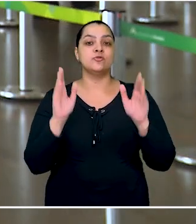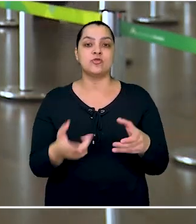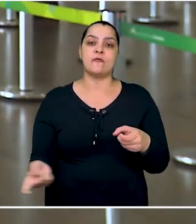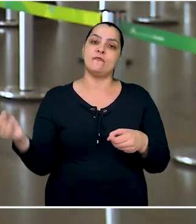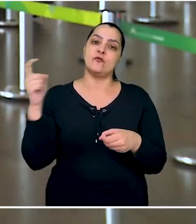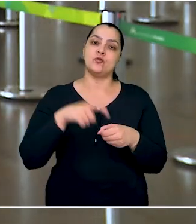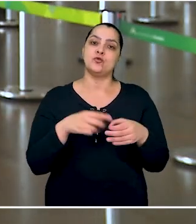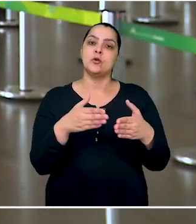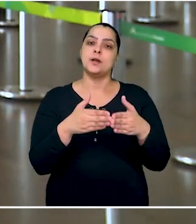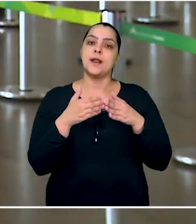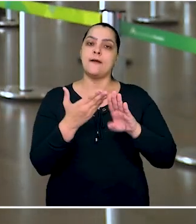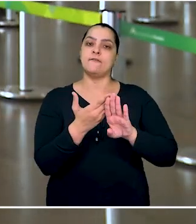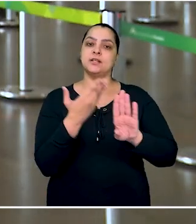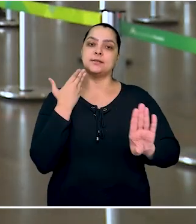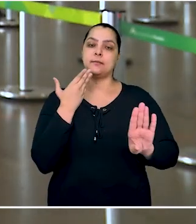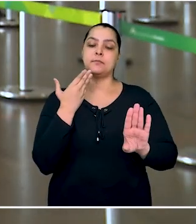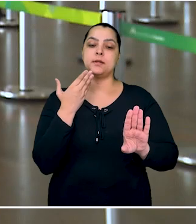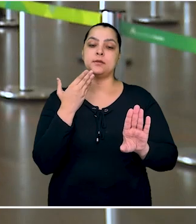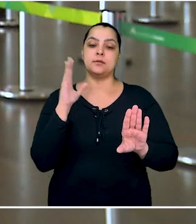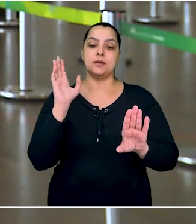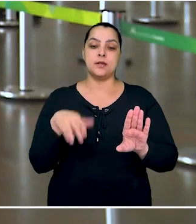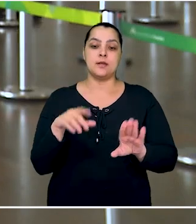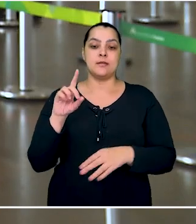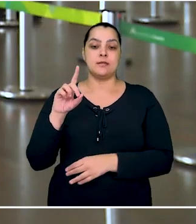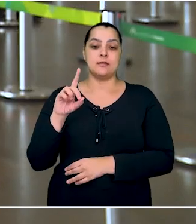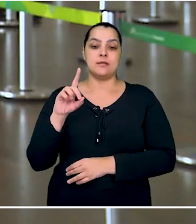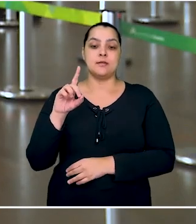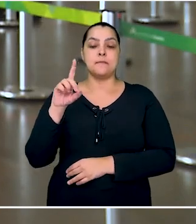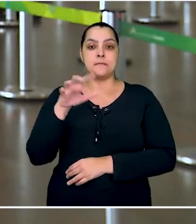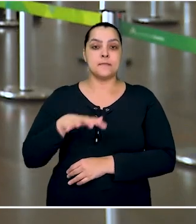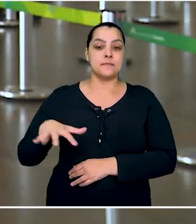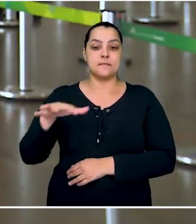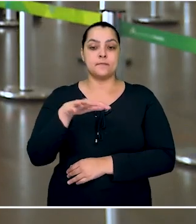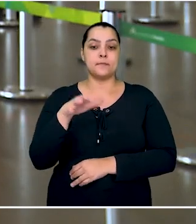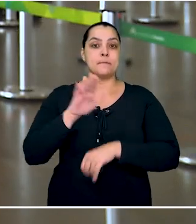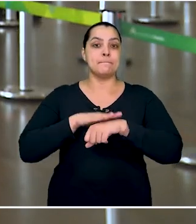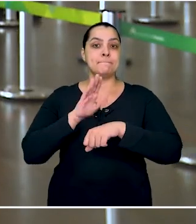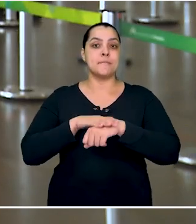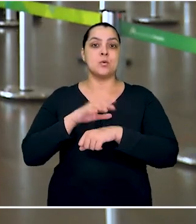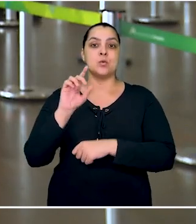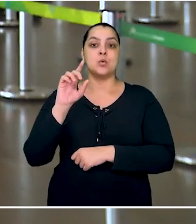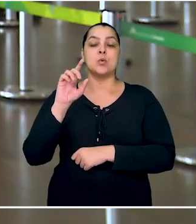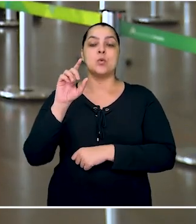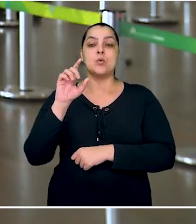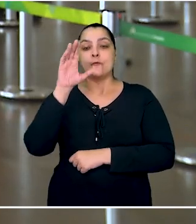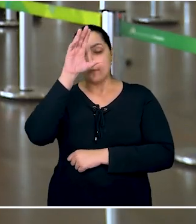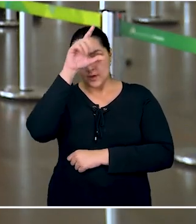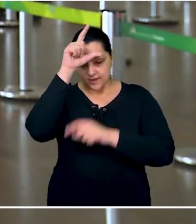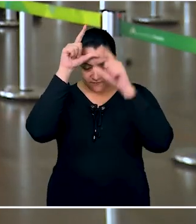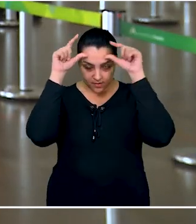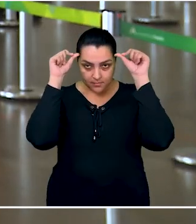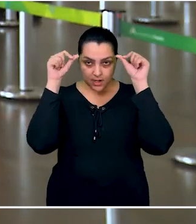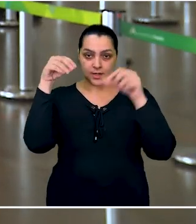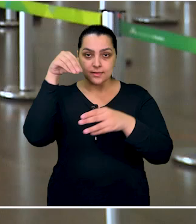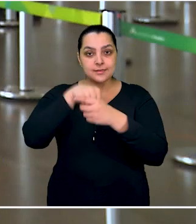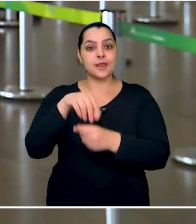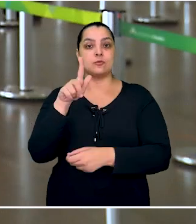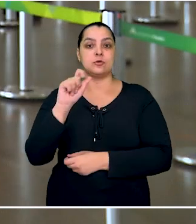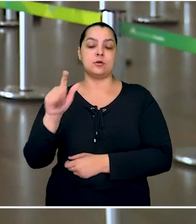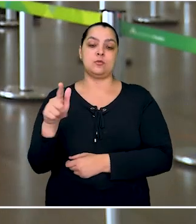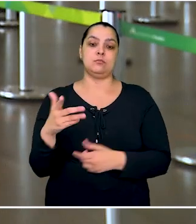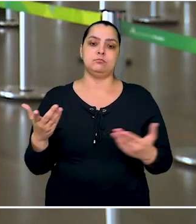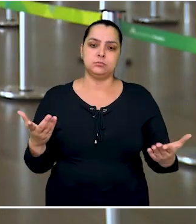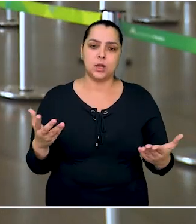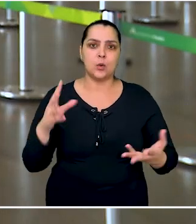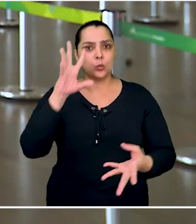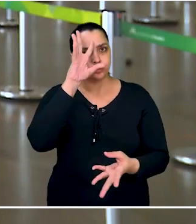comissária voltou de uma licença concedida pelo departamento médico da própria companhia aérea. Isso, segundo a sentença,